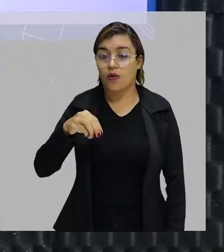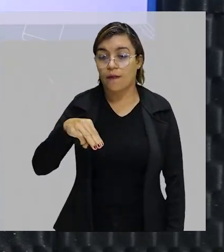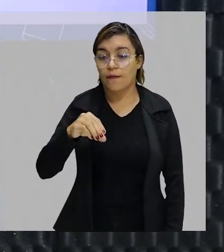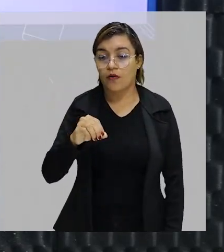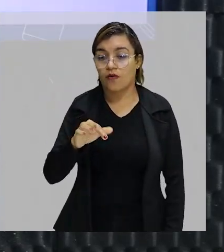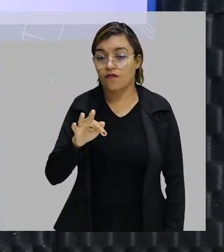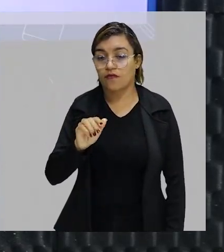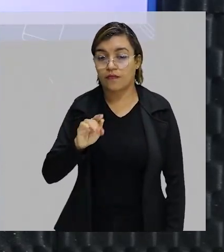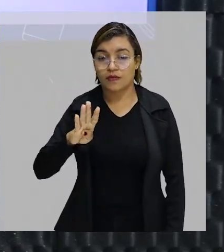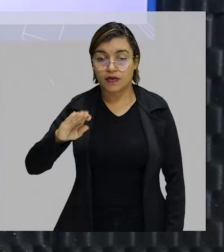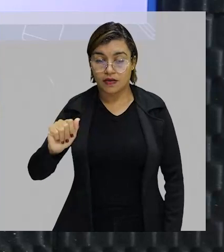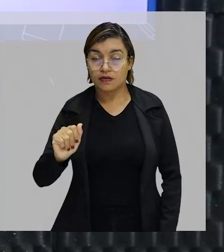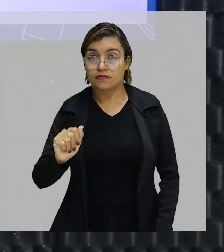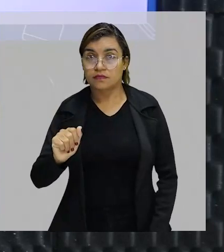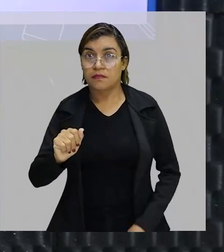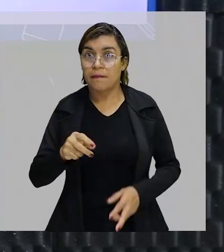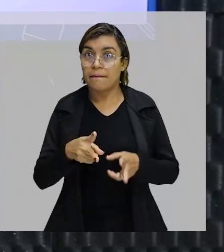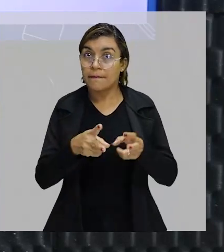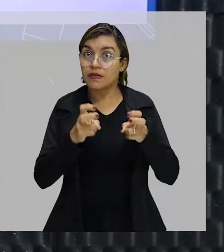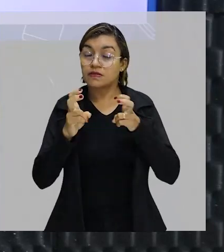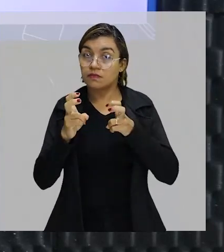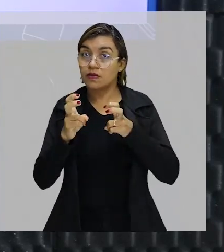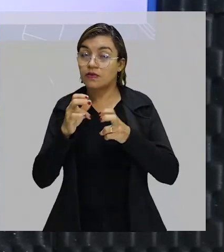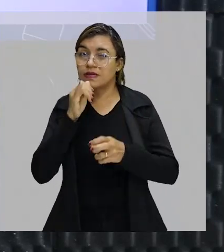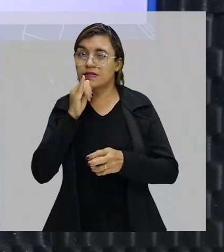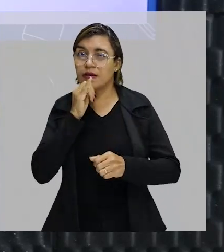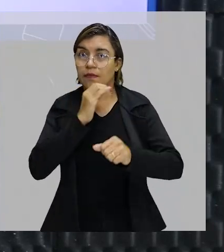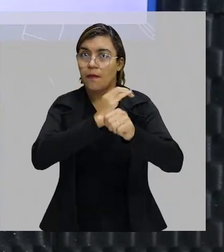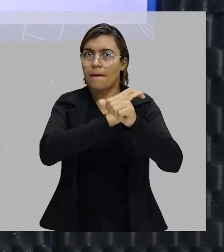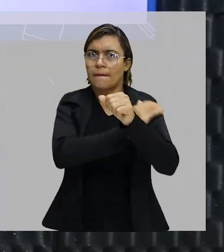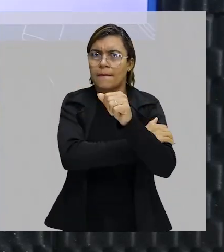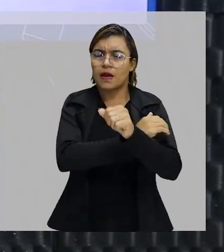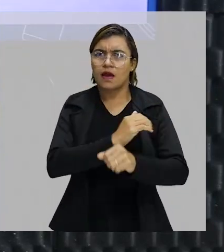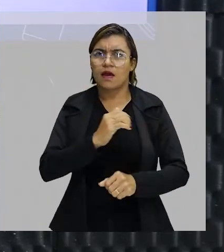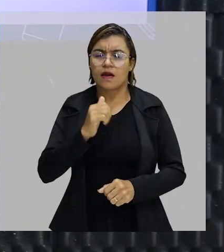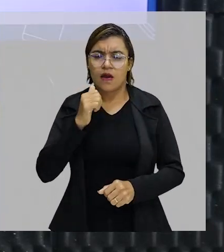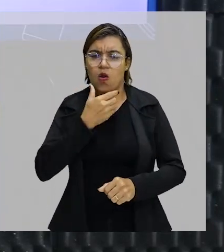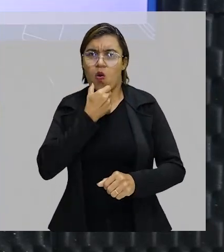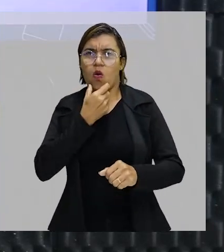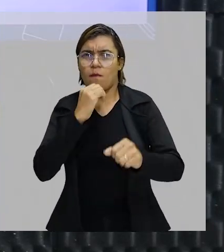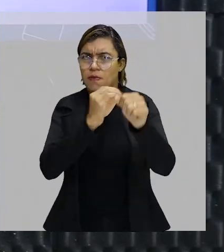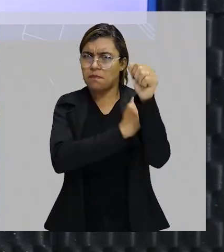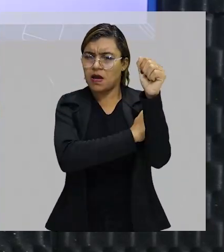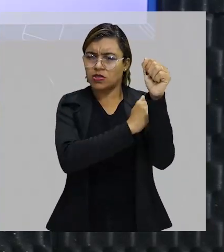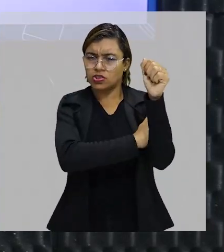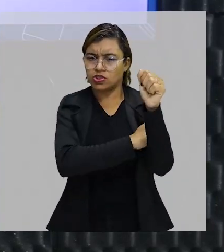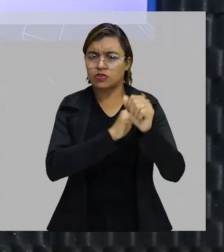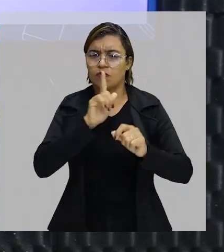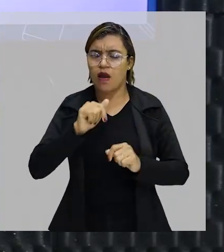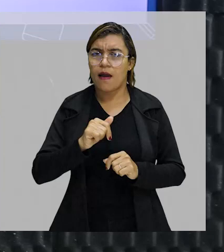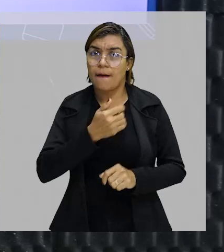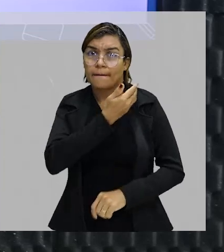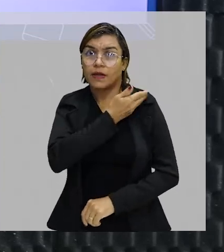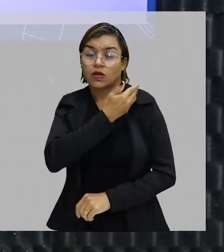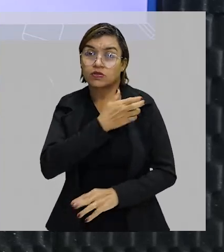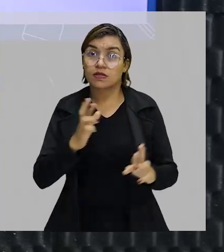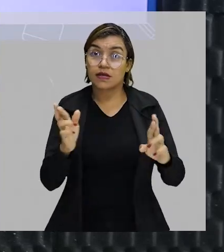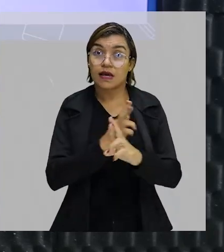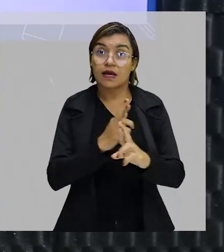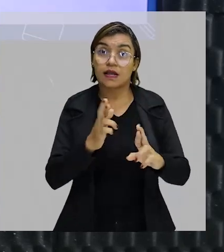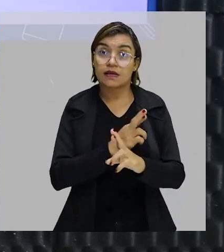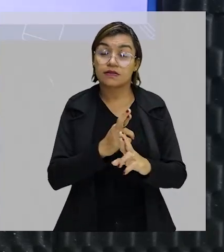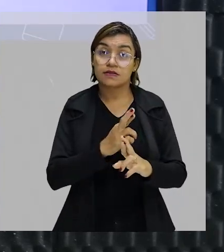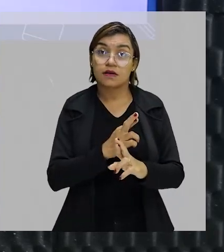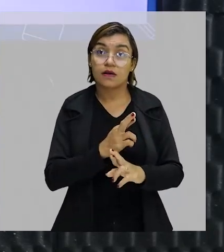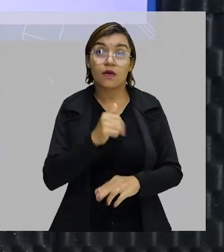do machismo para a homofobia? Quando você fala em machismo, você fala do preconceito em relação ao sexo